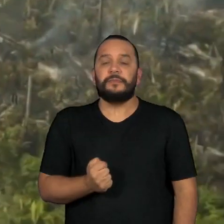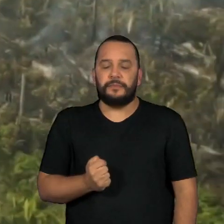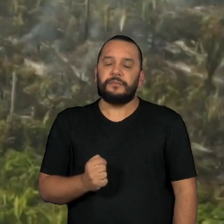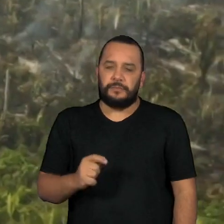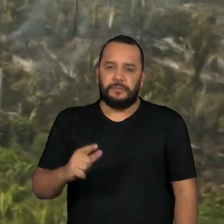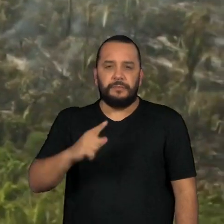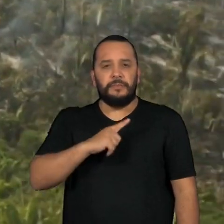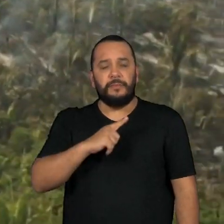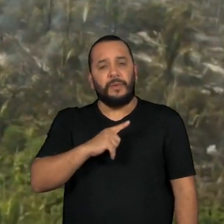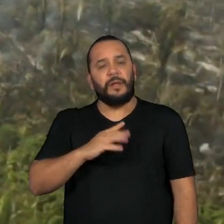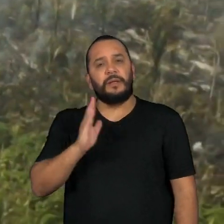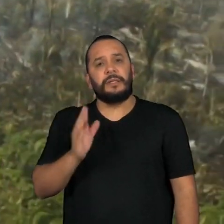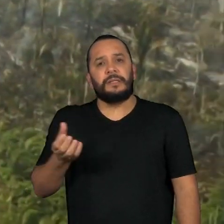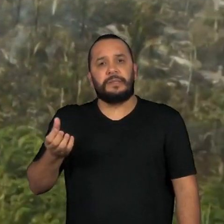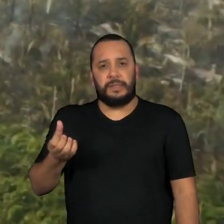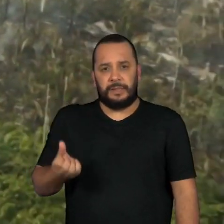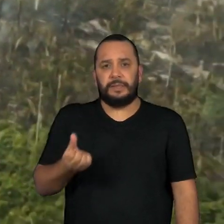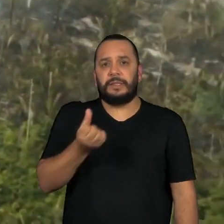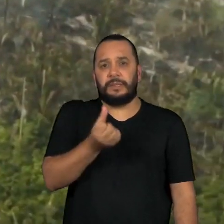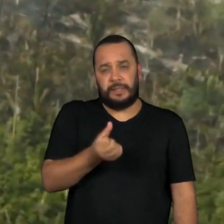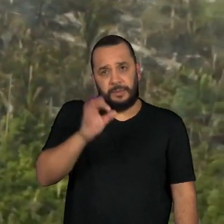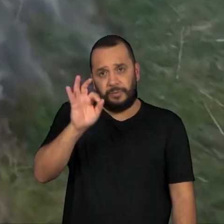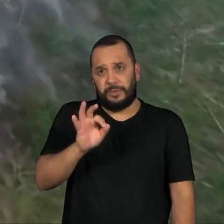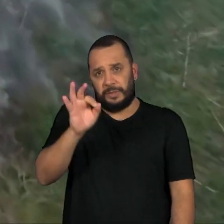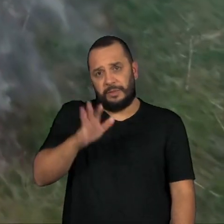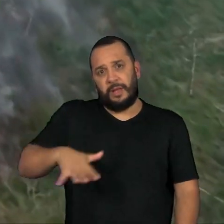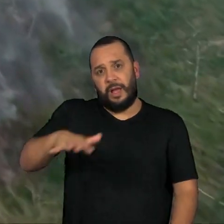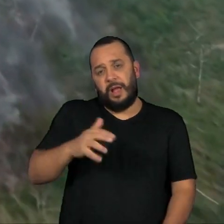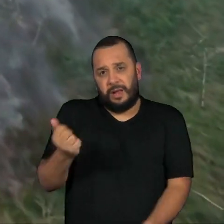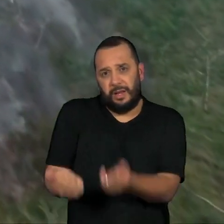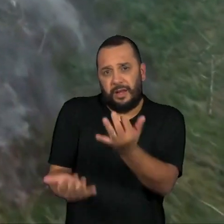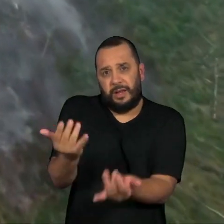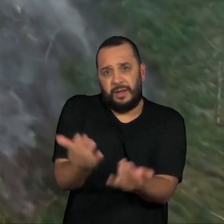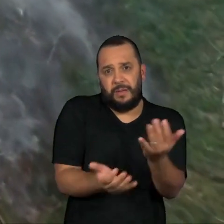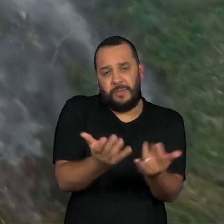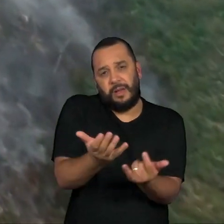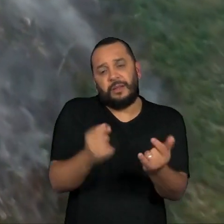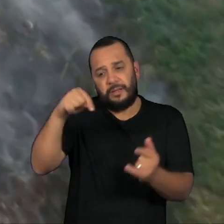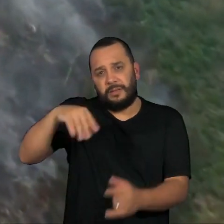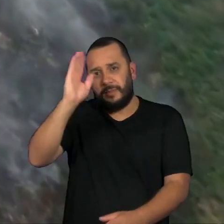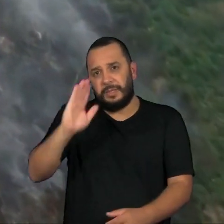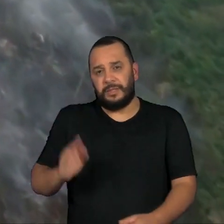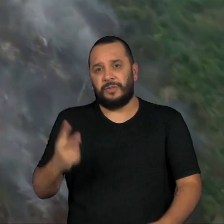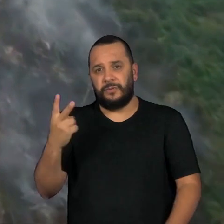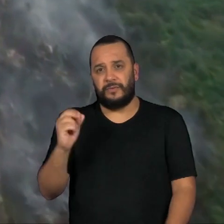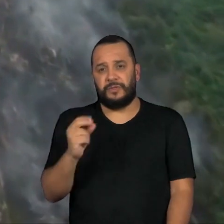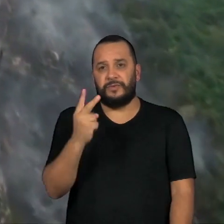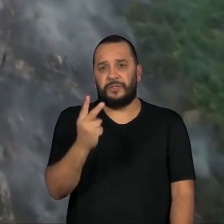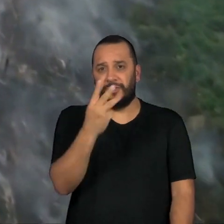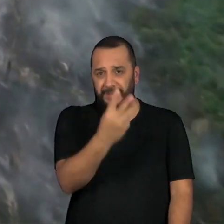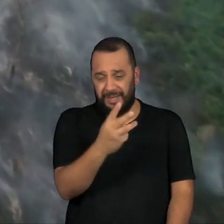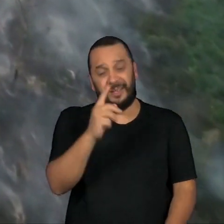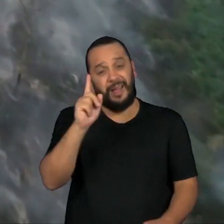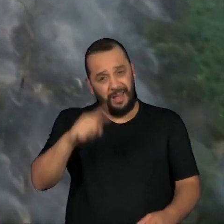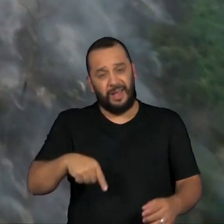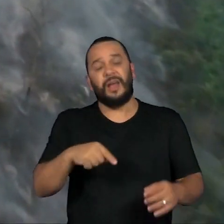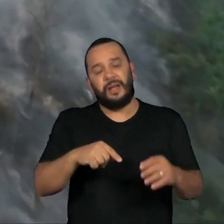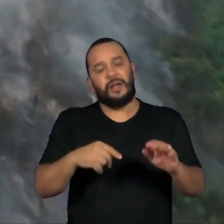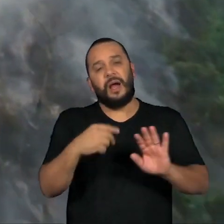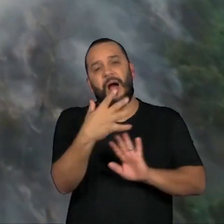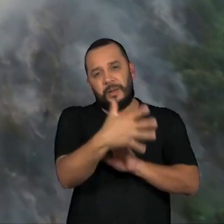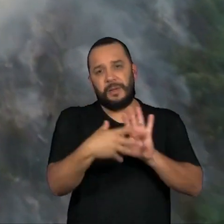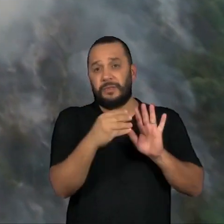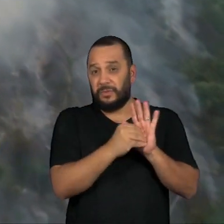2/3 da área queimada no território brasileiro no primeiro semestre de 2023 ficam na Amazônia. O estado de